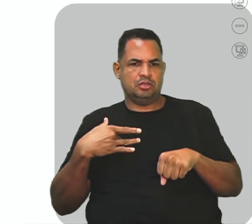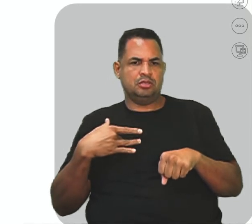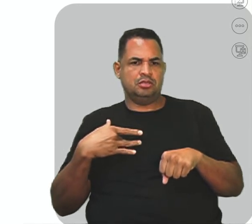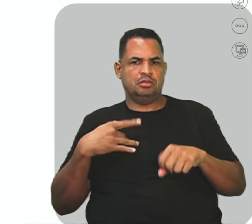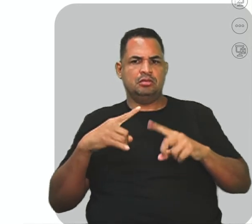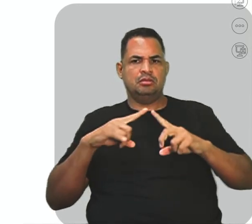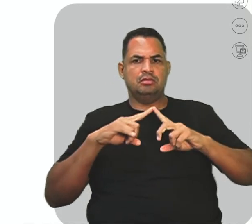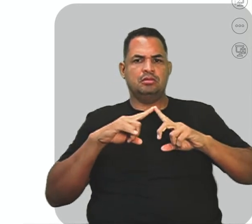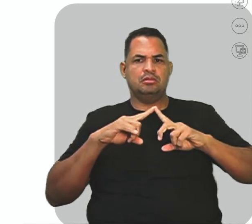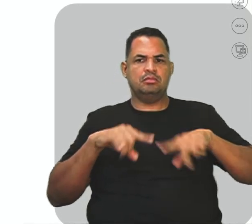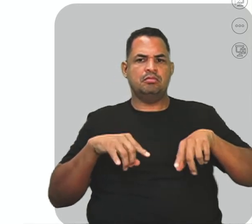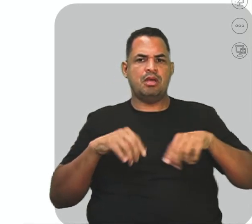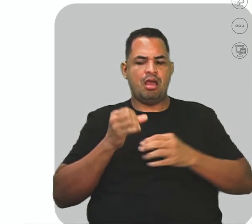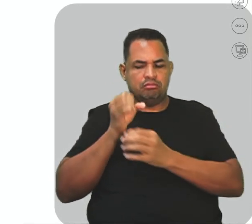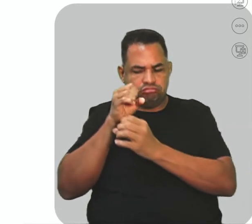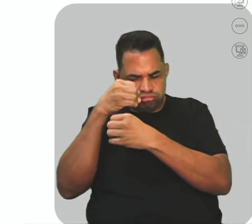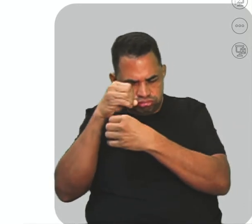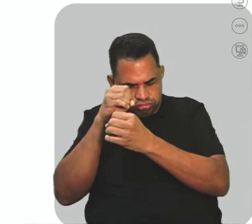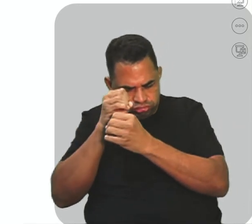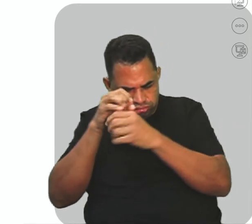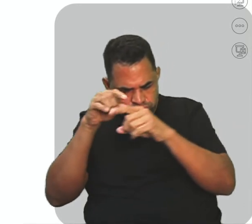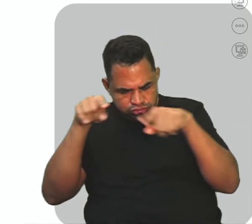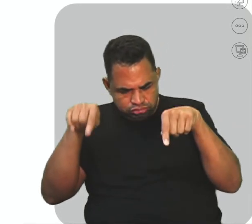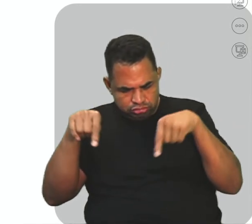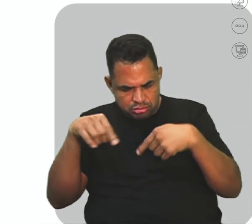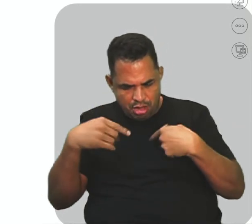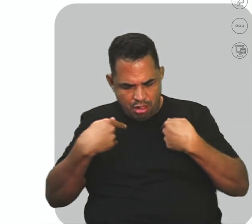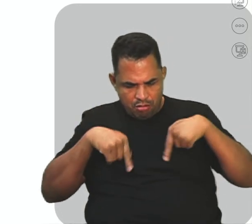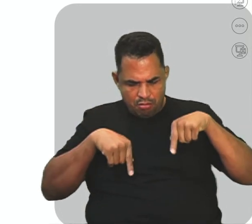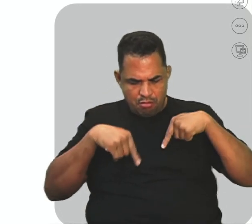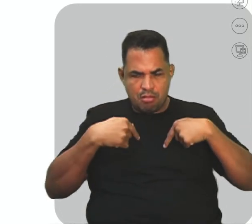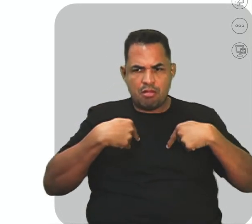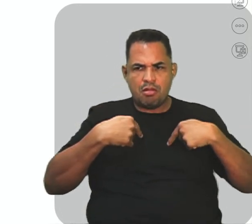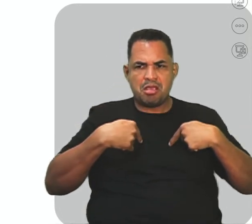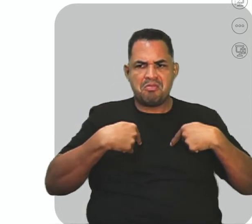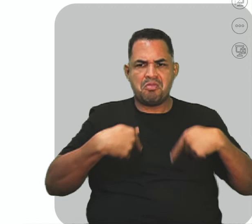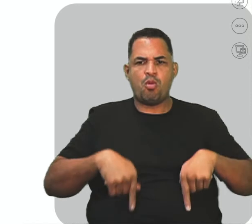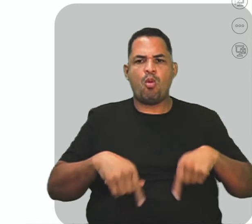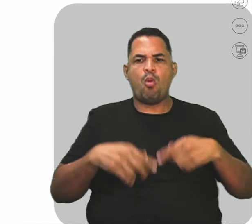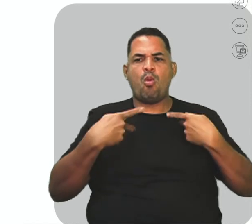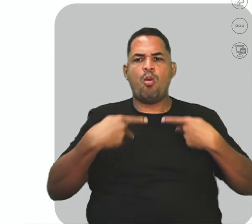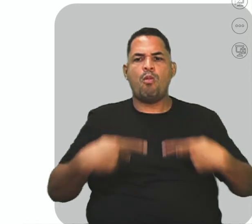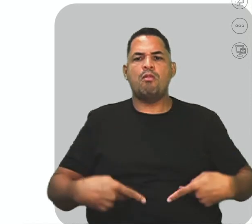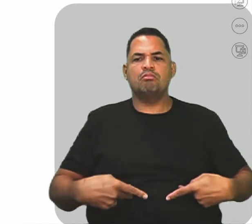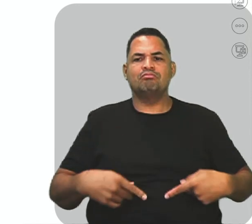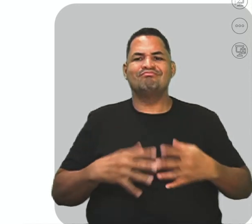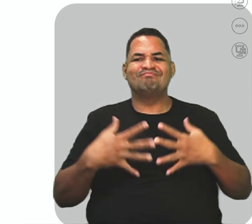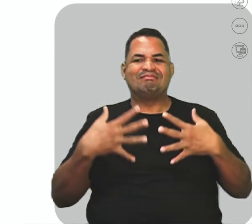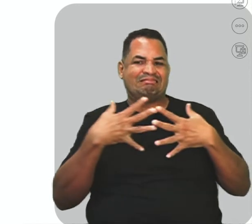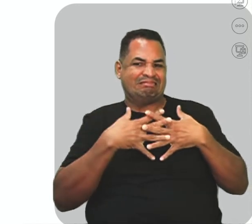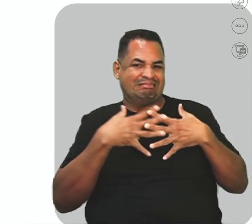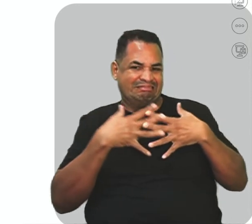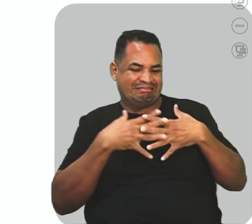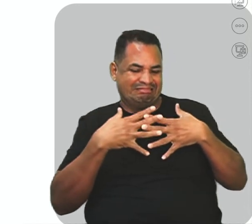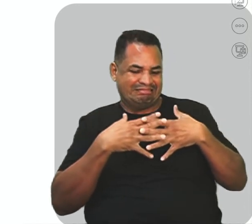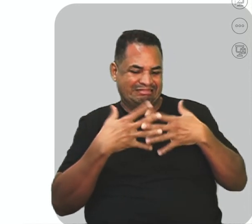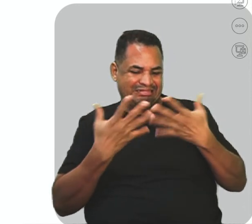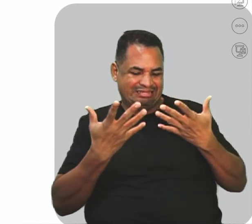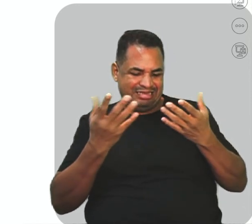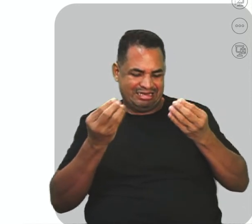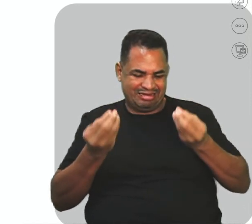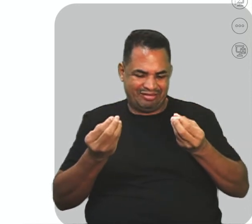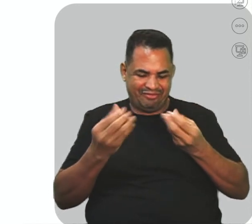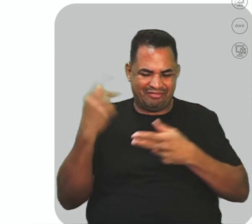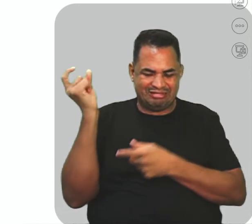Mas o laboratório bioquímico do corpo humano é mais complicado do que os seguidores de dietas